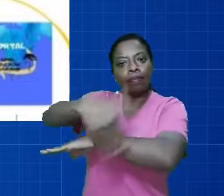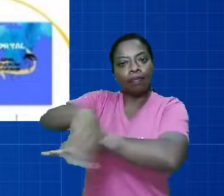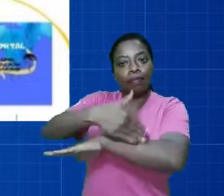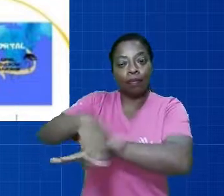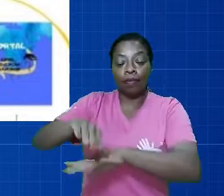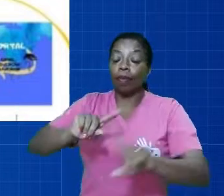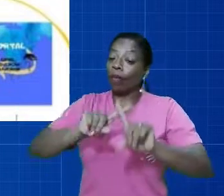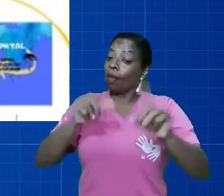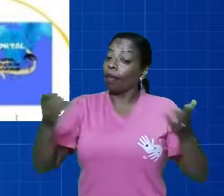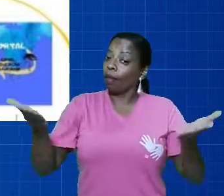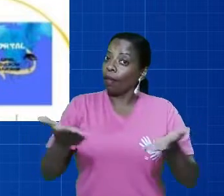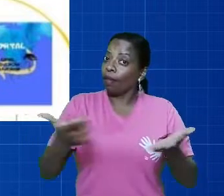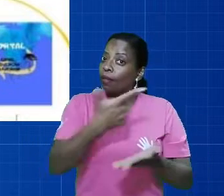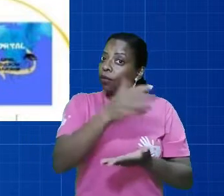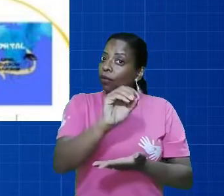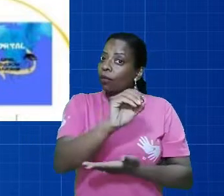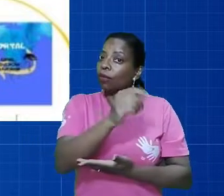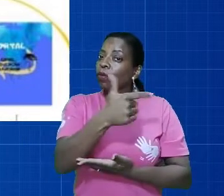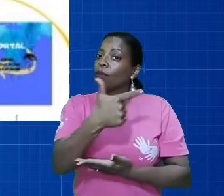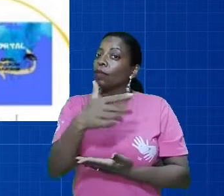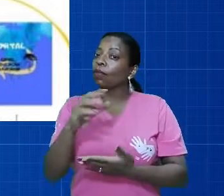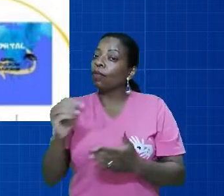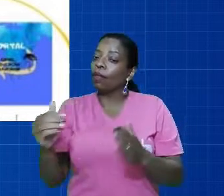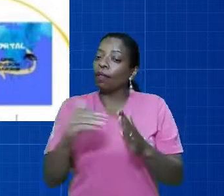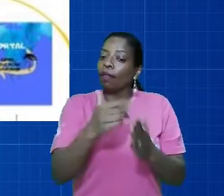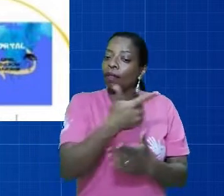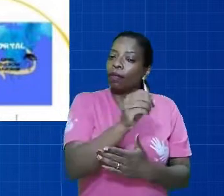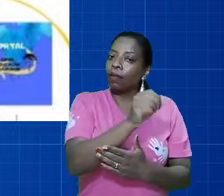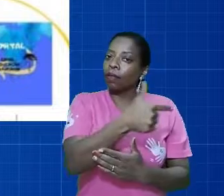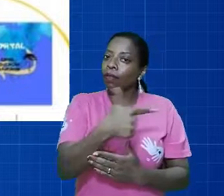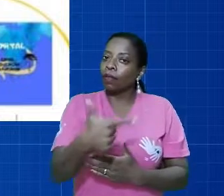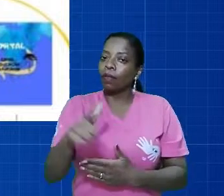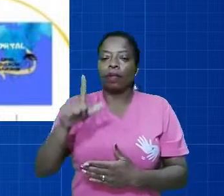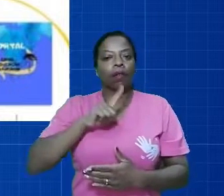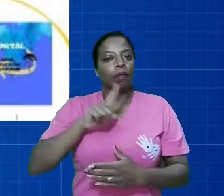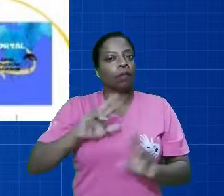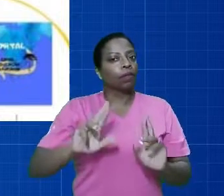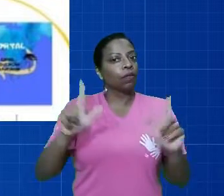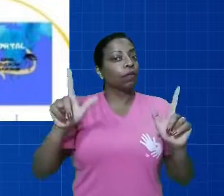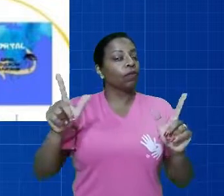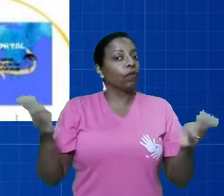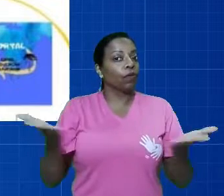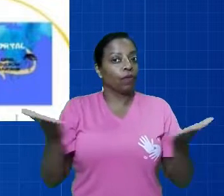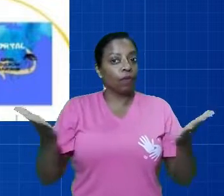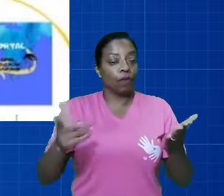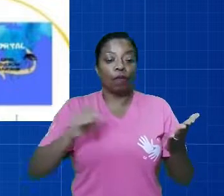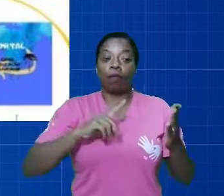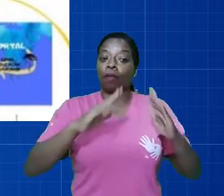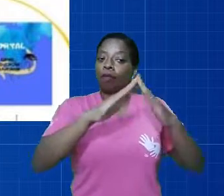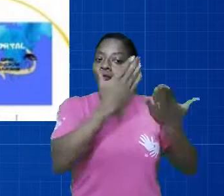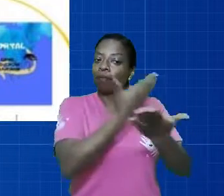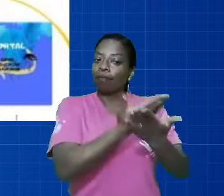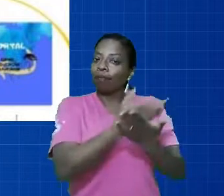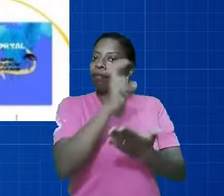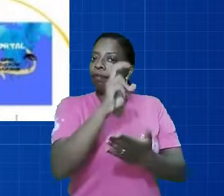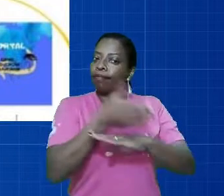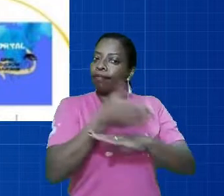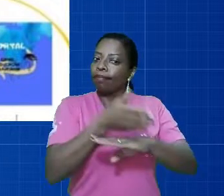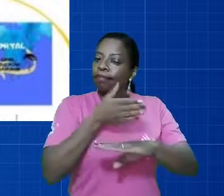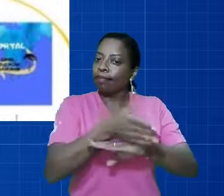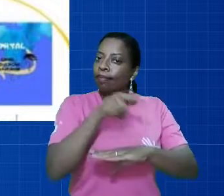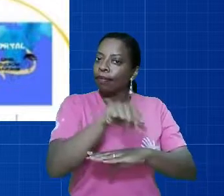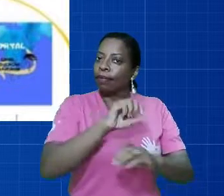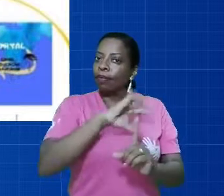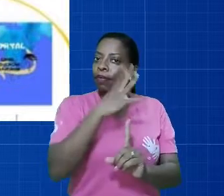apresenta uma nova configuração. Atualmente ela está atuando em 5 unidades escolares e em um CMEI, proporcionando aos